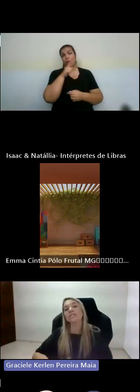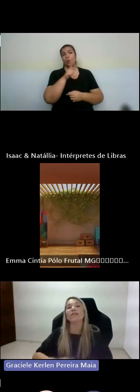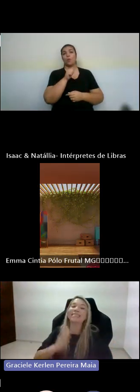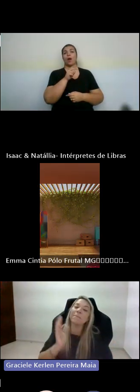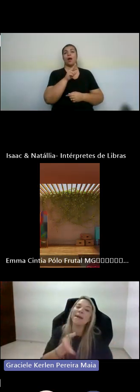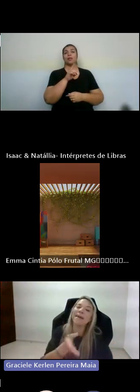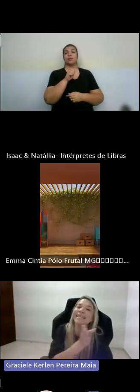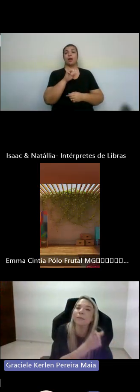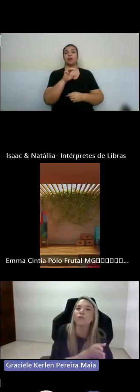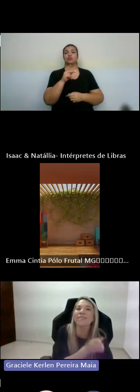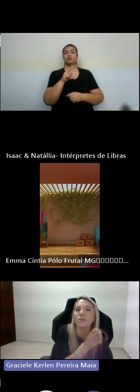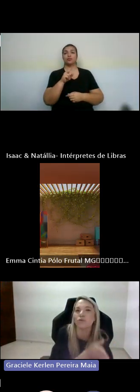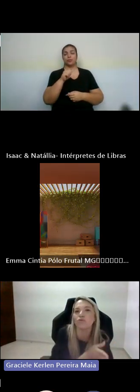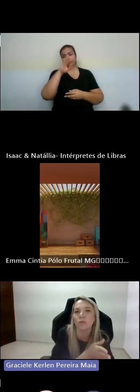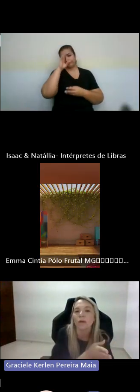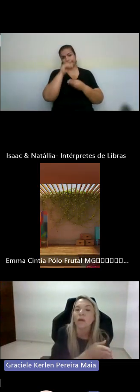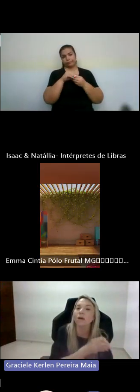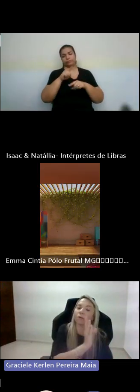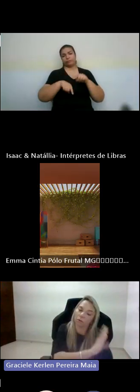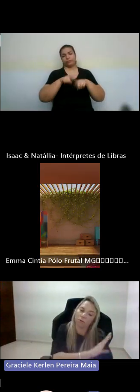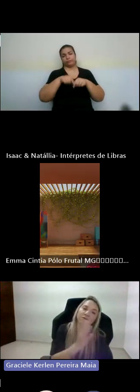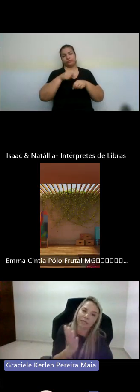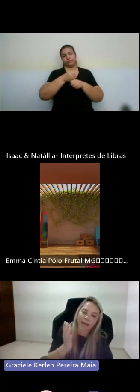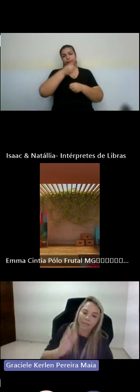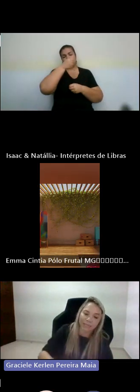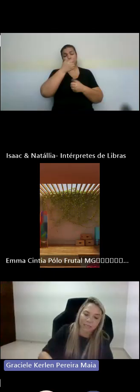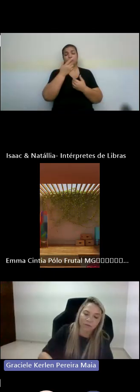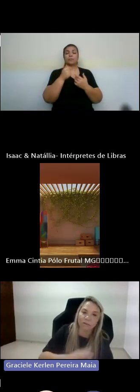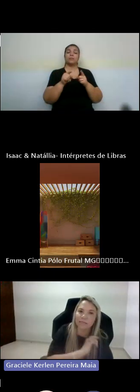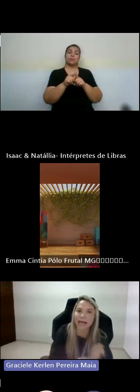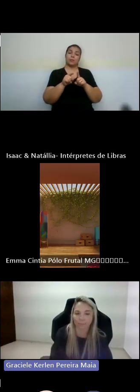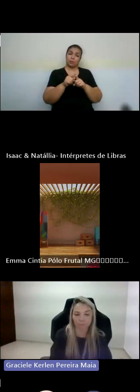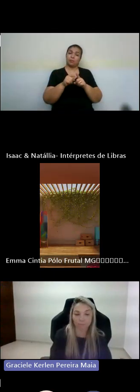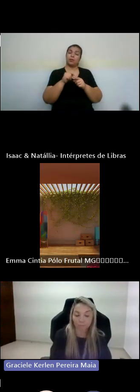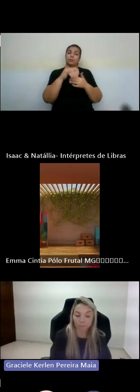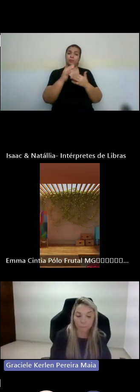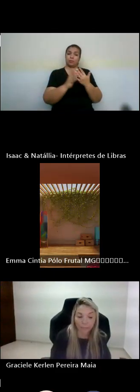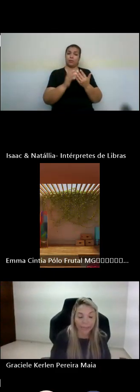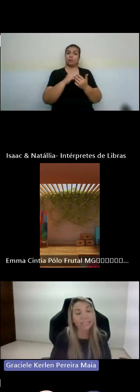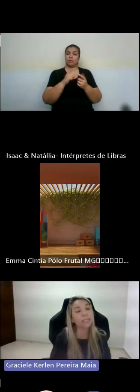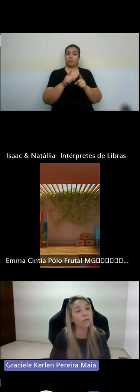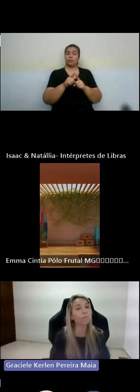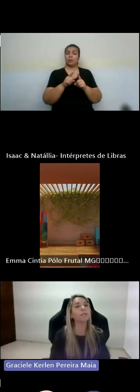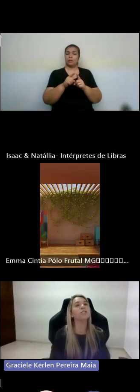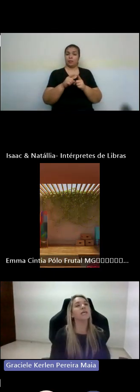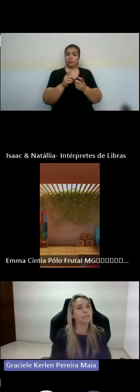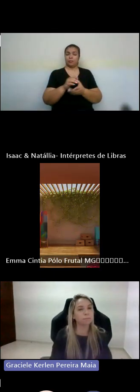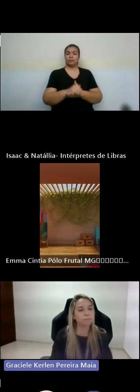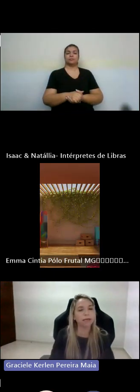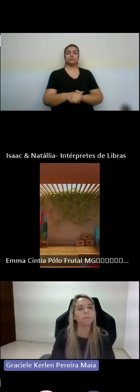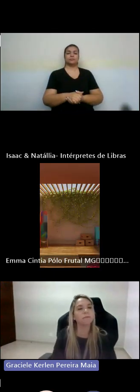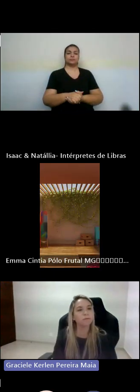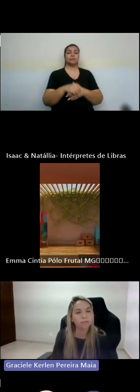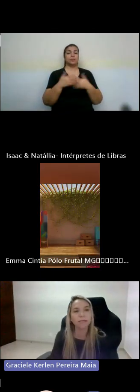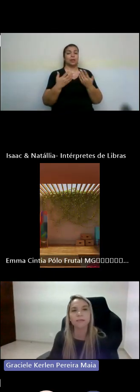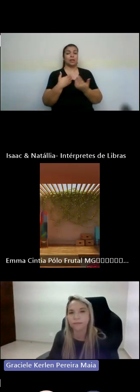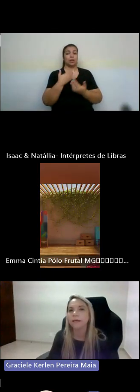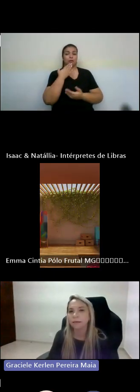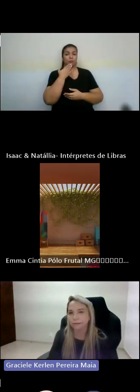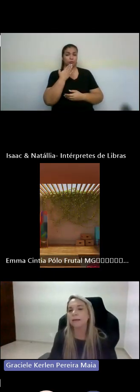de sinais, nós também temos isso como sinais, né? Então, vamos lá. Esse eu vou pedir exemplo dele